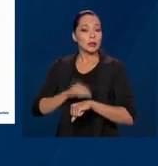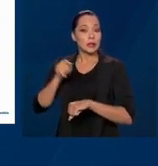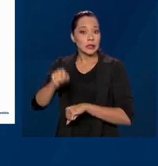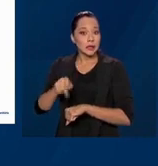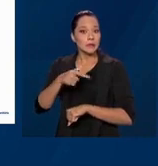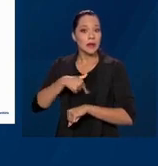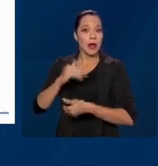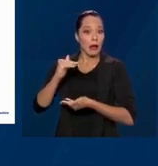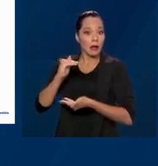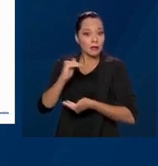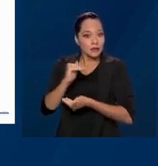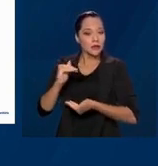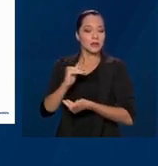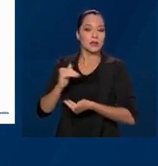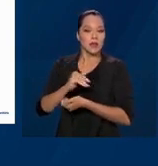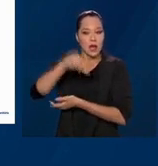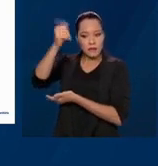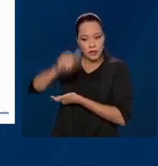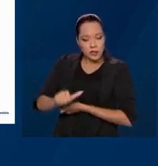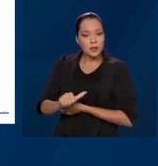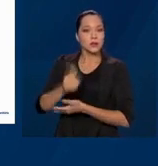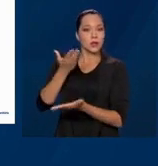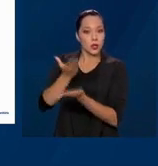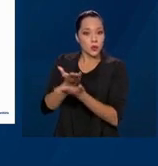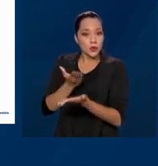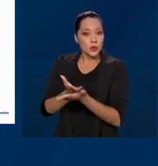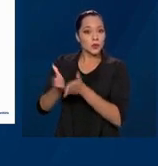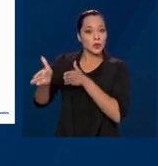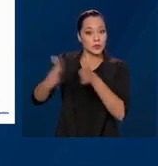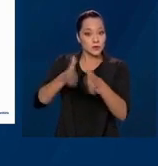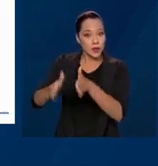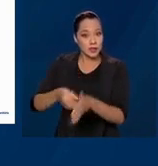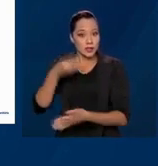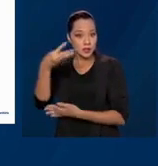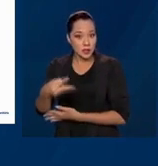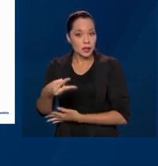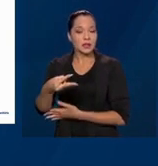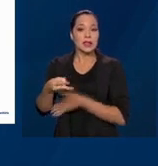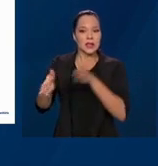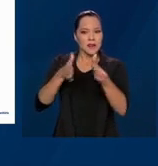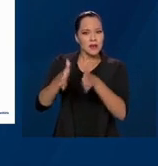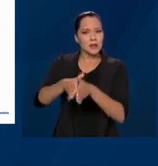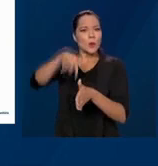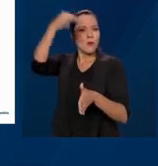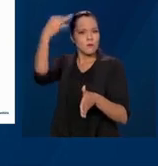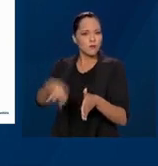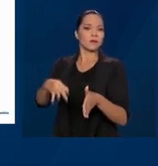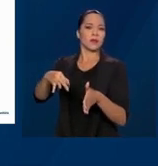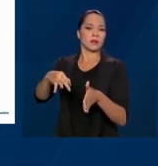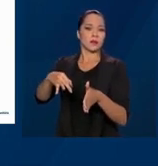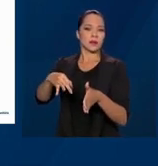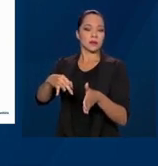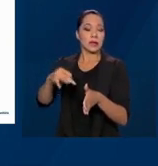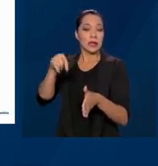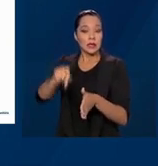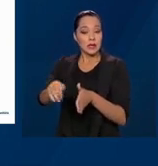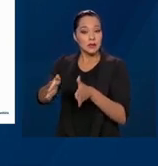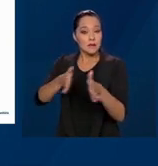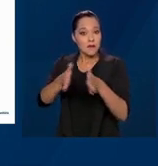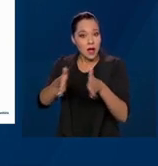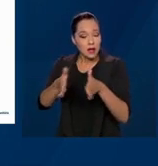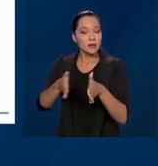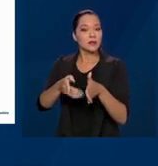Anvisa, para a nossa avaliação, no momento em que o estudo de fase 3, que é a fase confirmatória, que é a fase que mostra